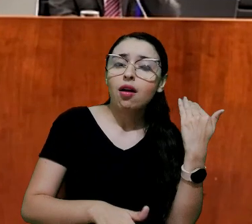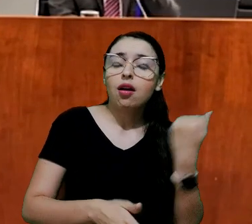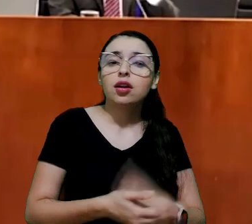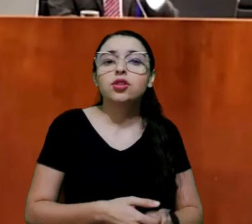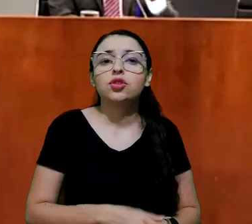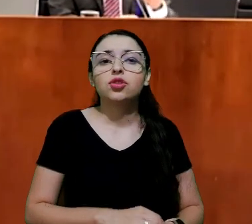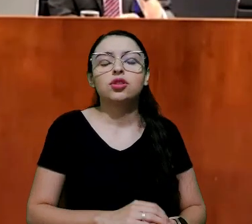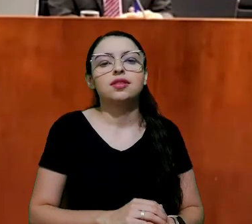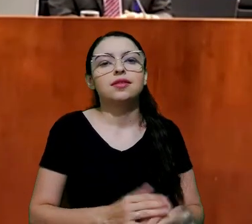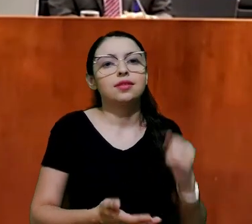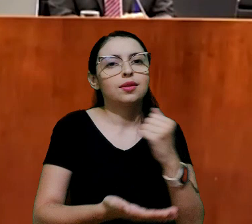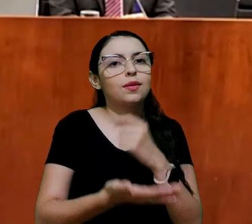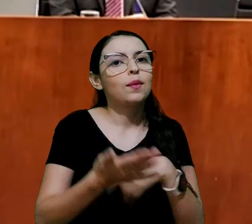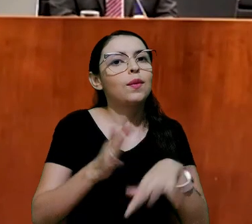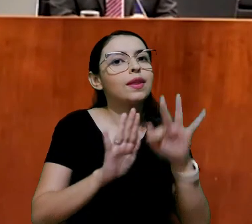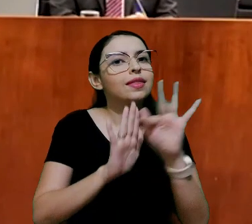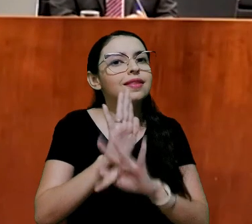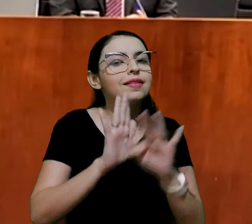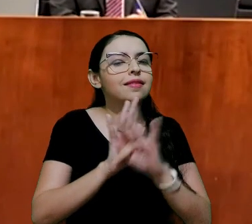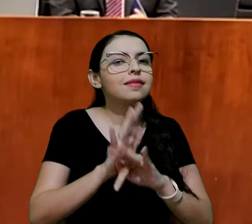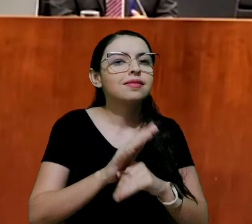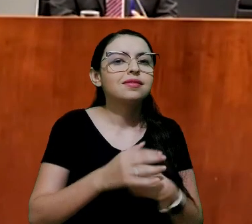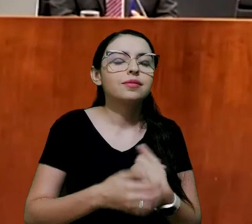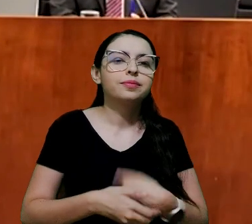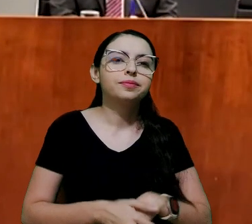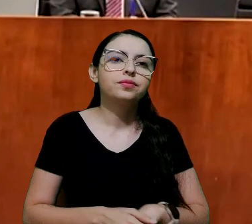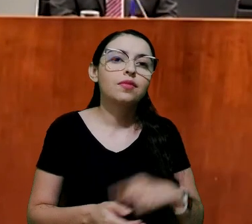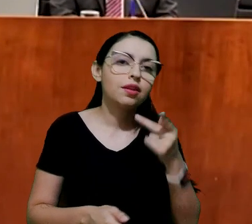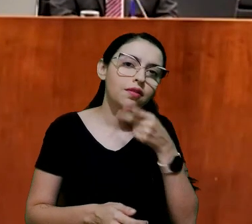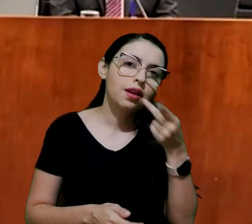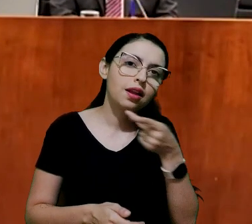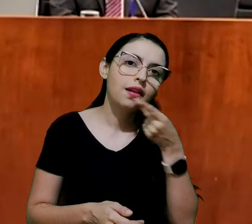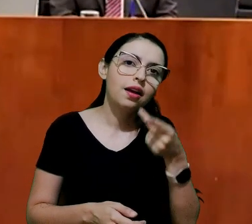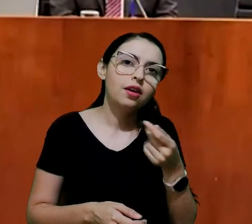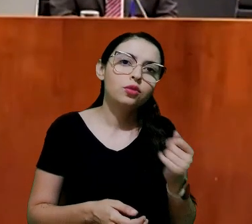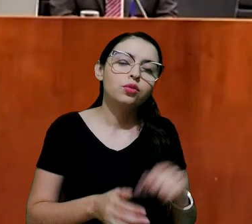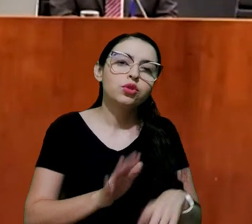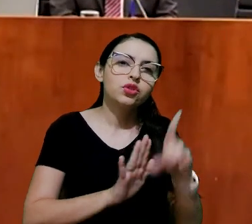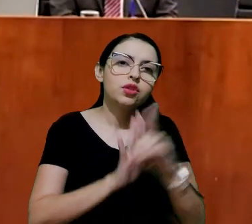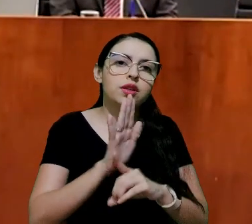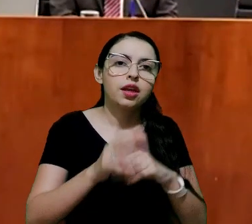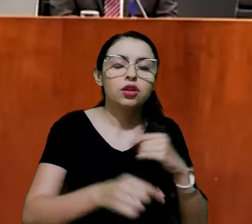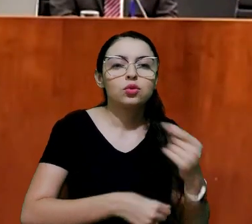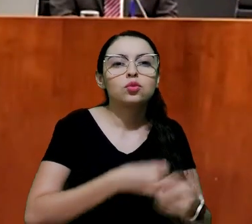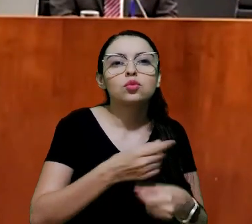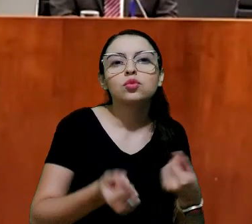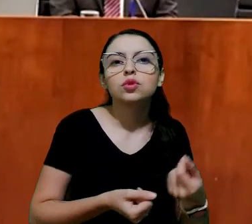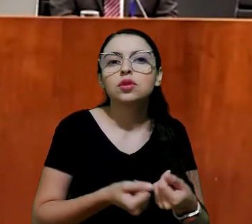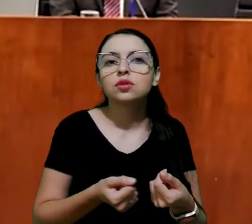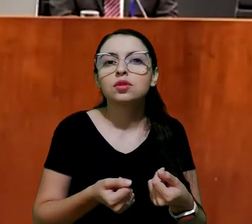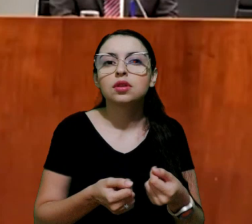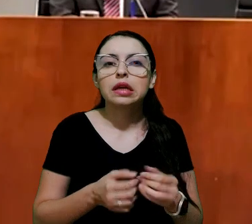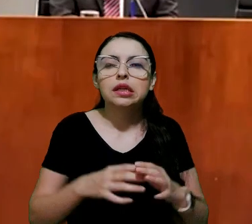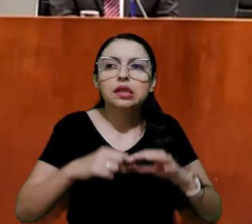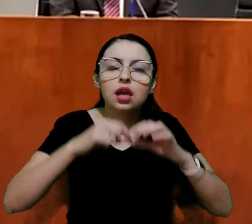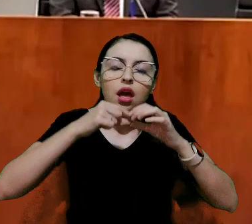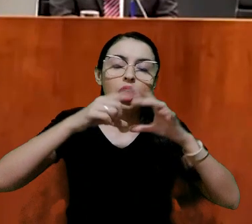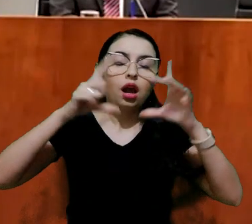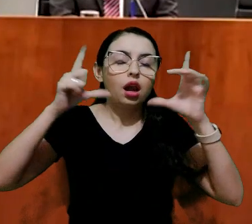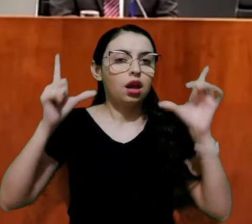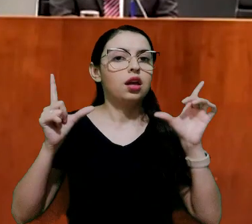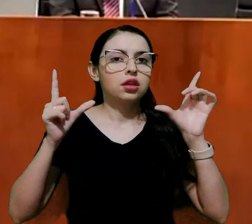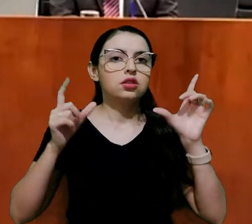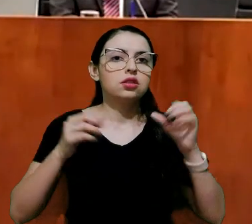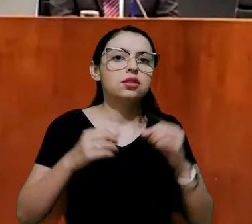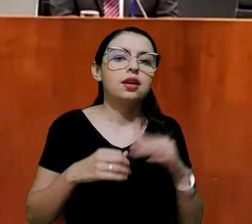testador. Então, falar de direito de sucessões é lançar um olho muito comprido para tudo que se passa na